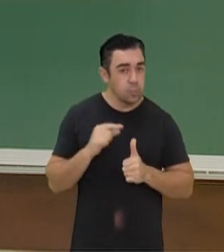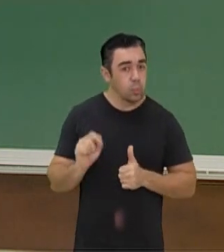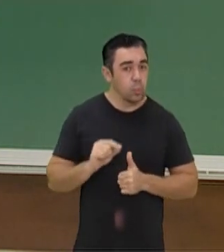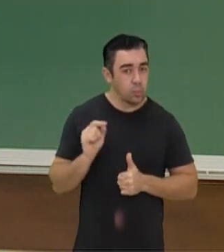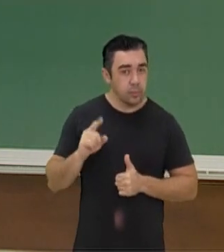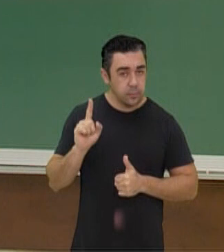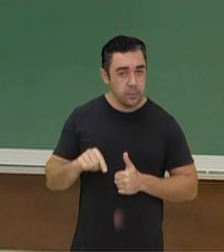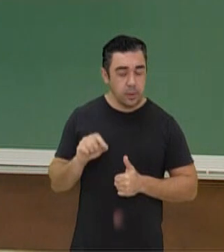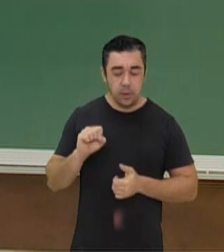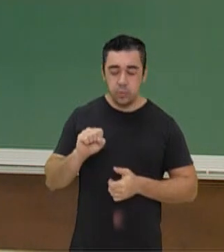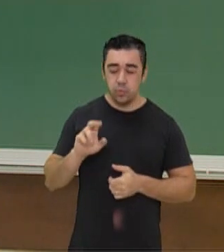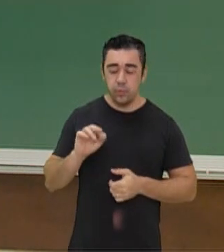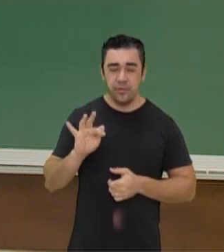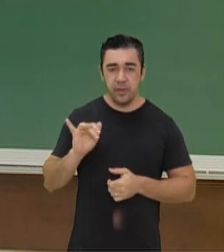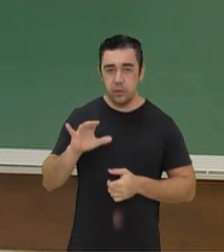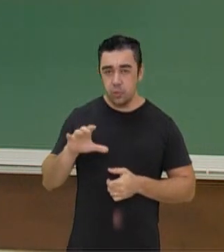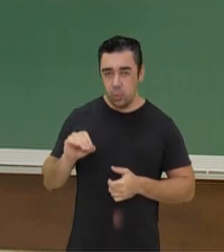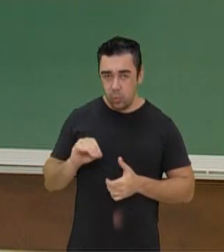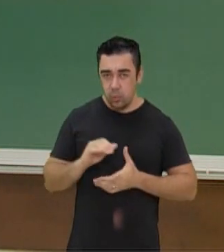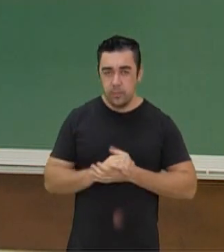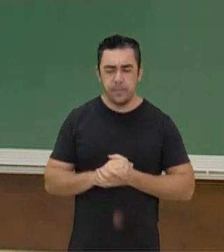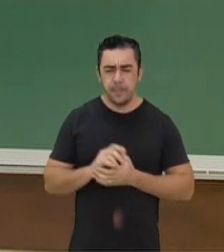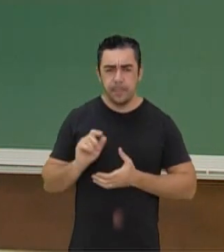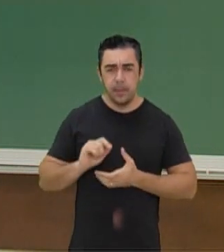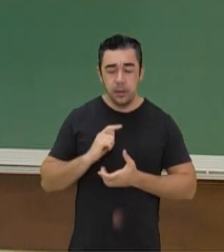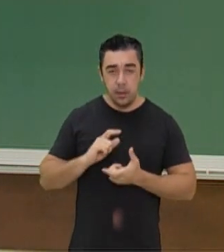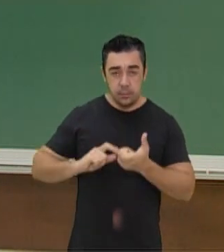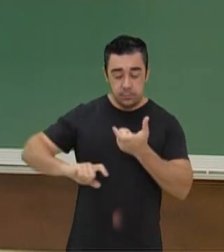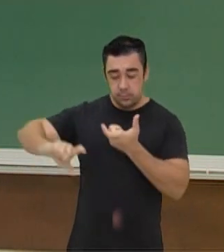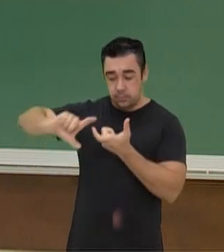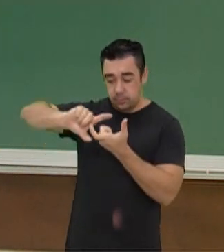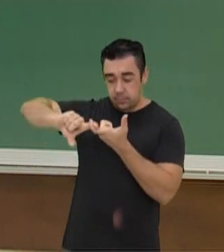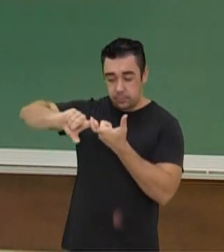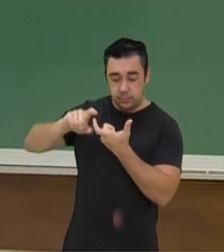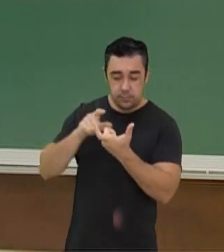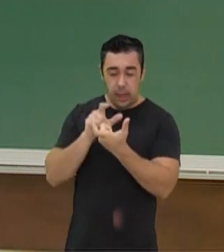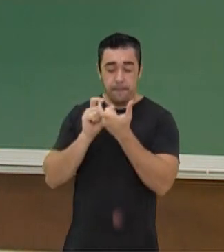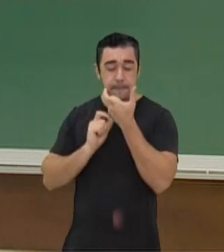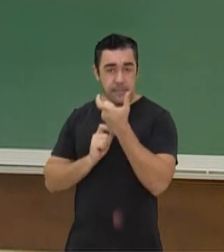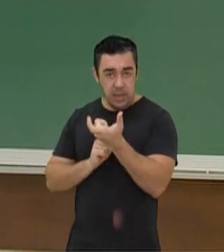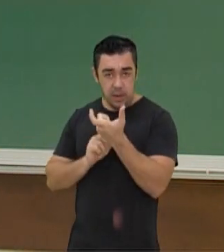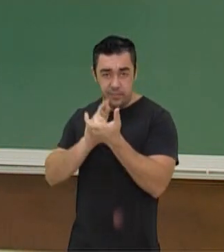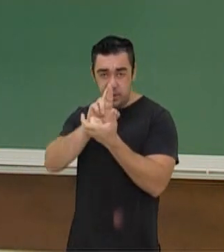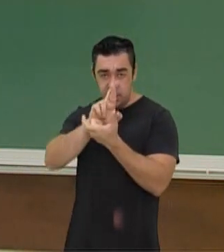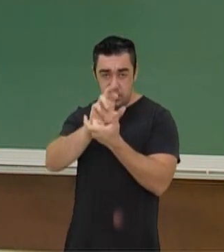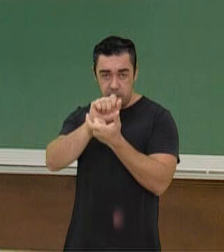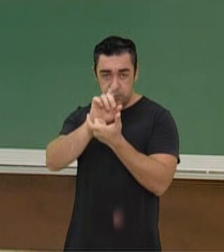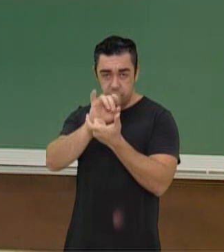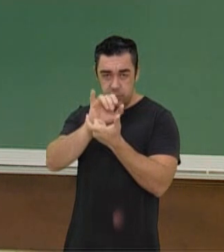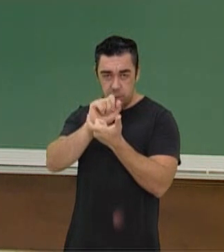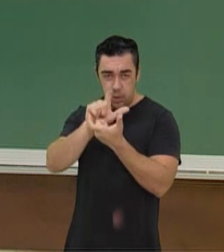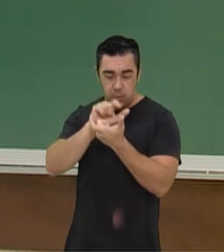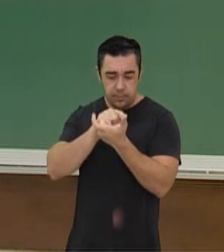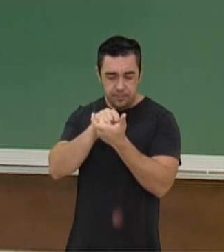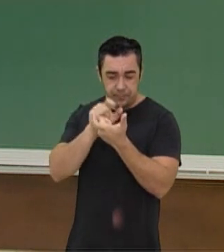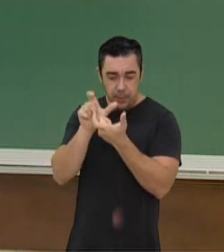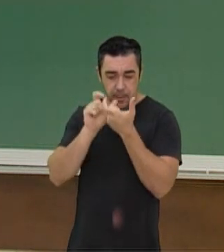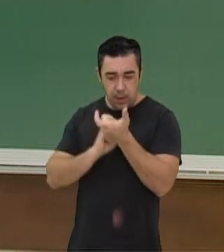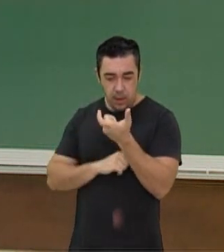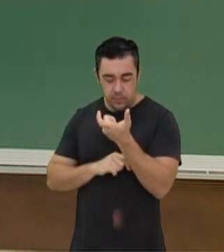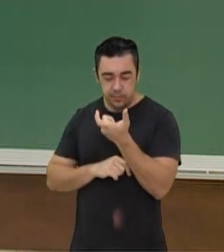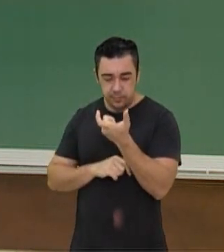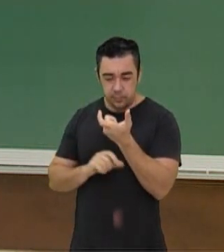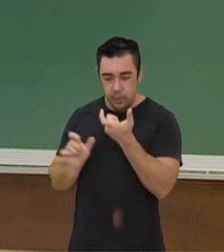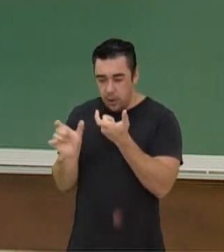é sufixo, não é verdade? Nós temos ali o radical da palavra e temos o finalzinho